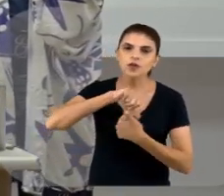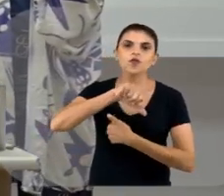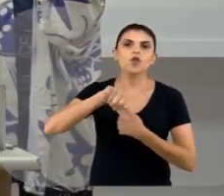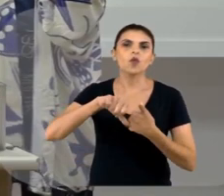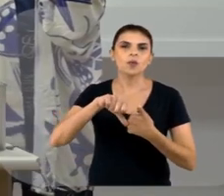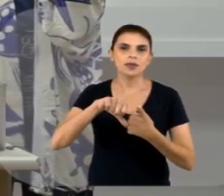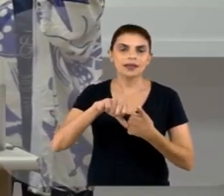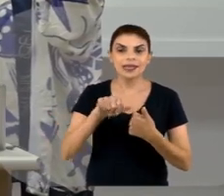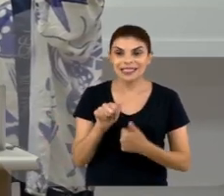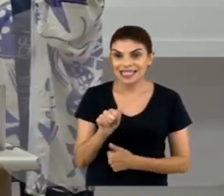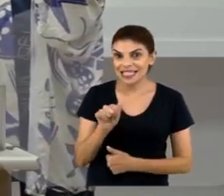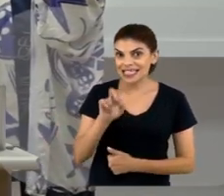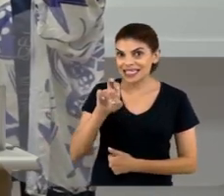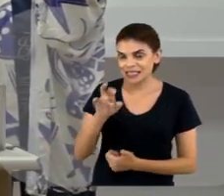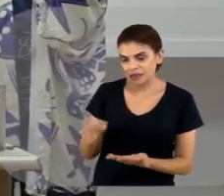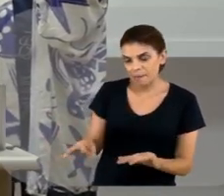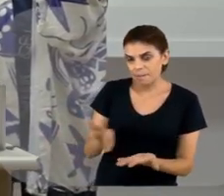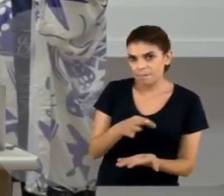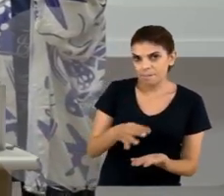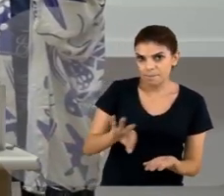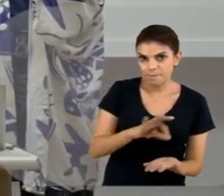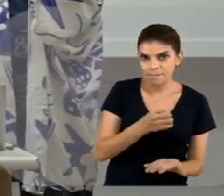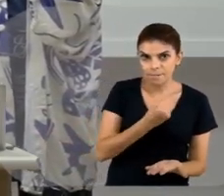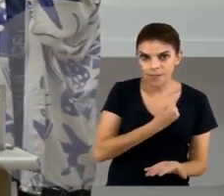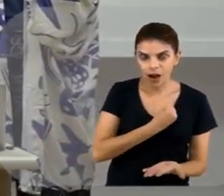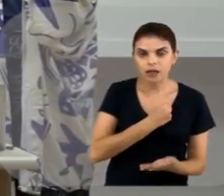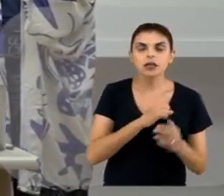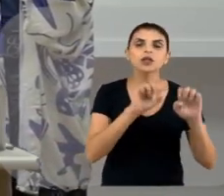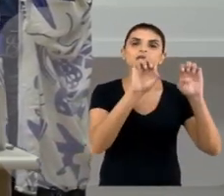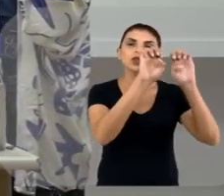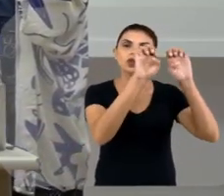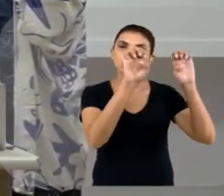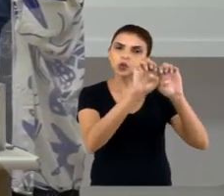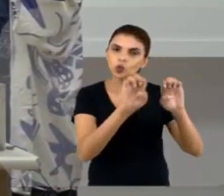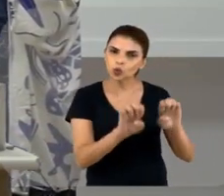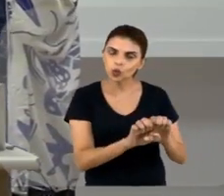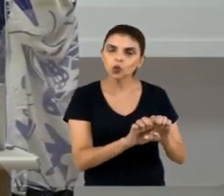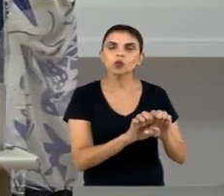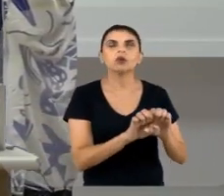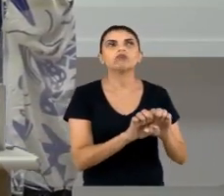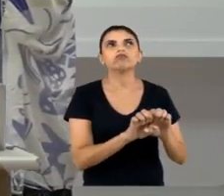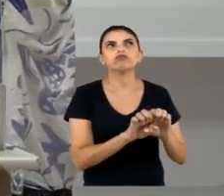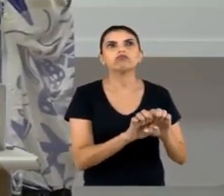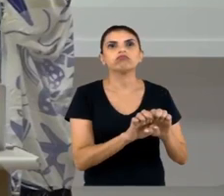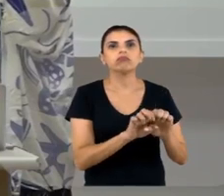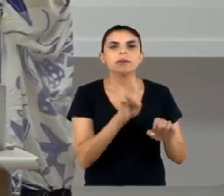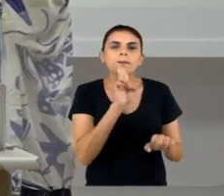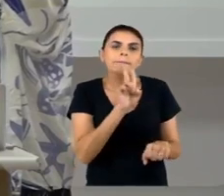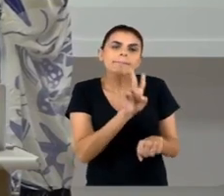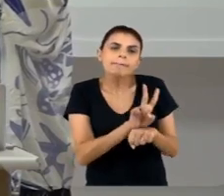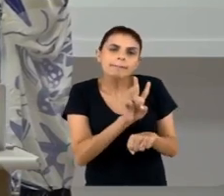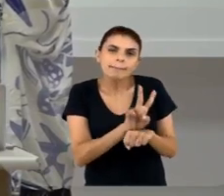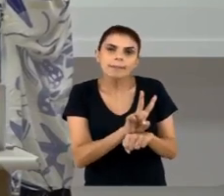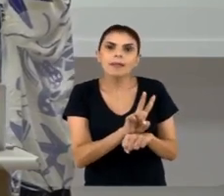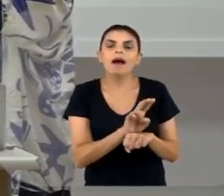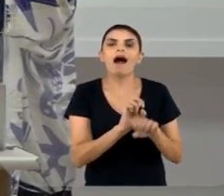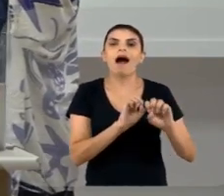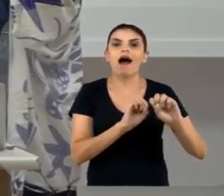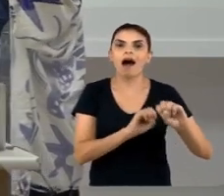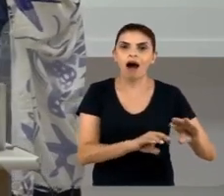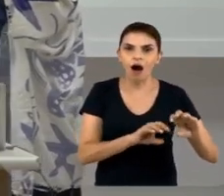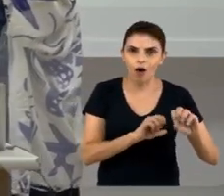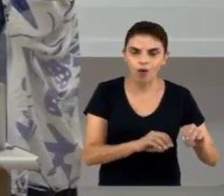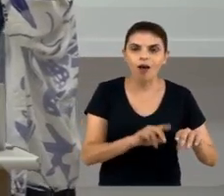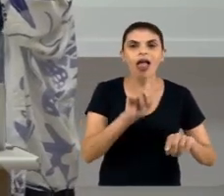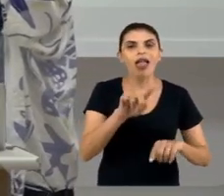transformar aquelas 15 páginas numa estrutura, vou dizer, pré-aula, que